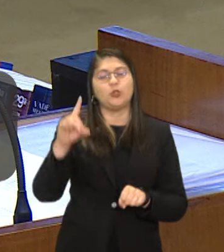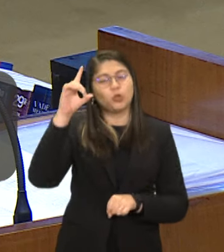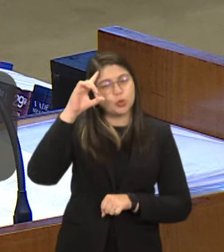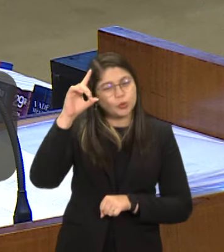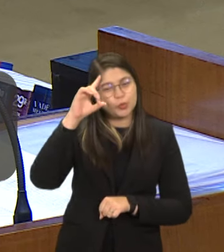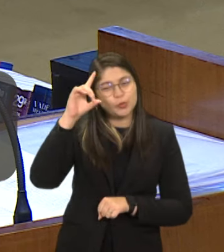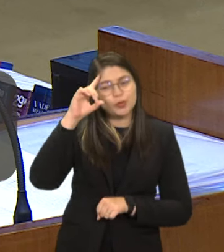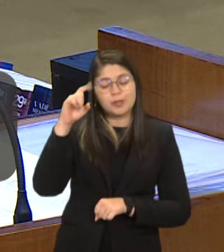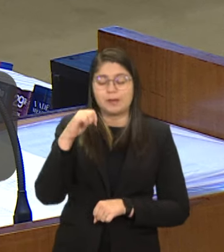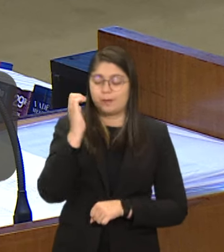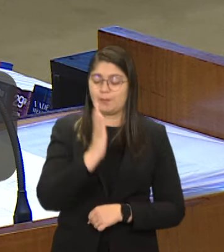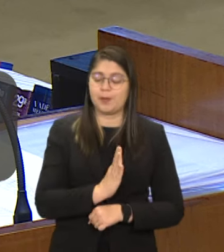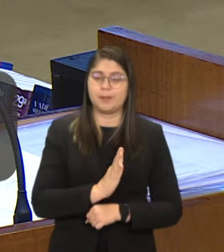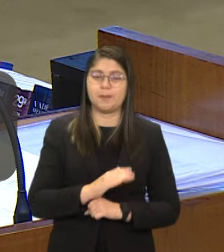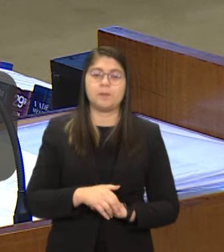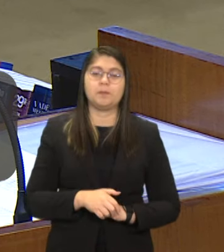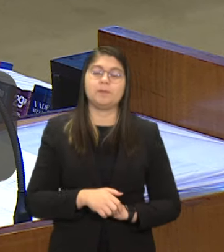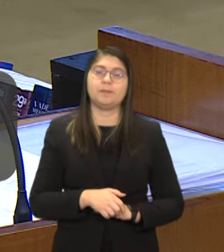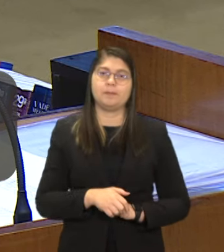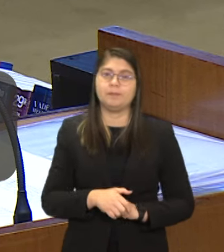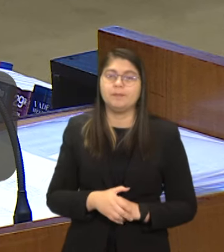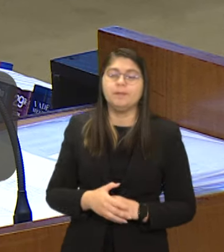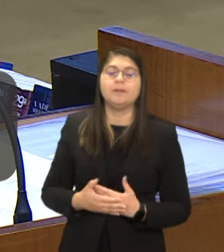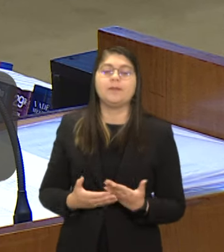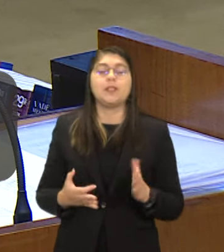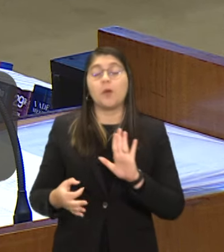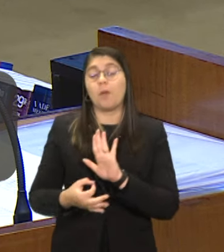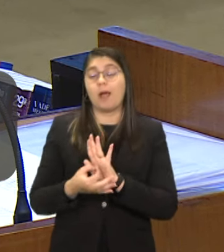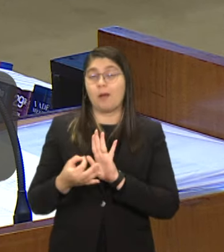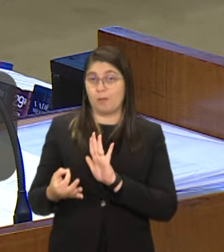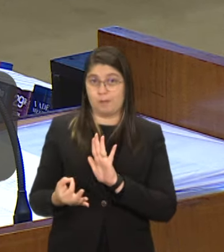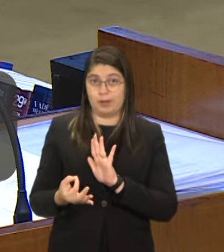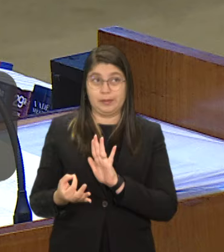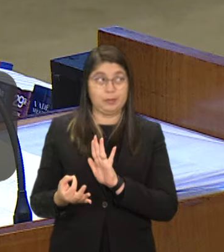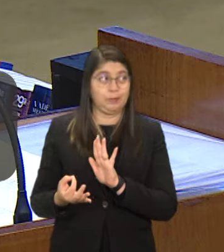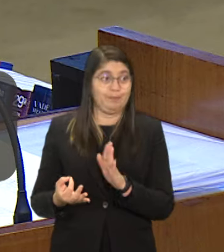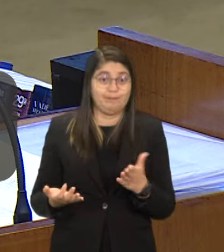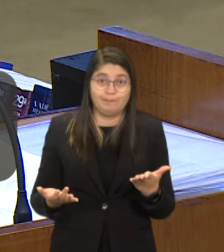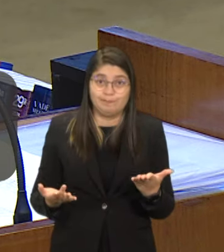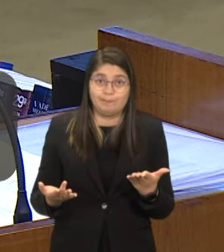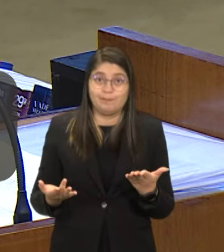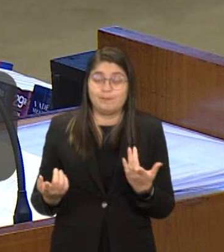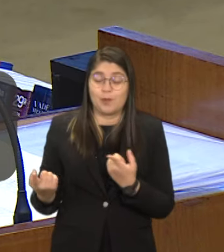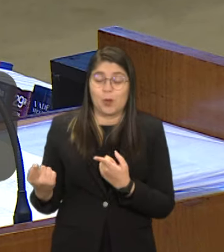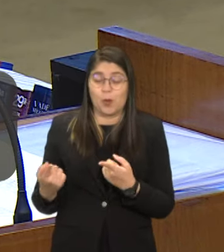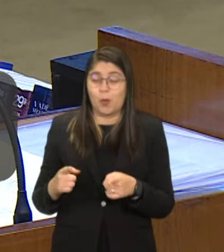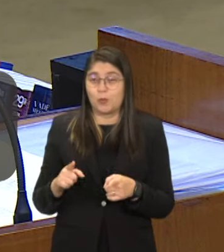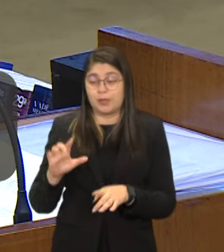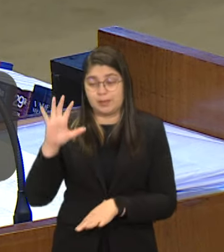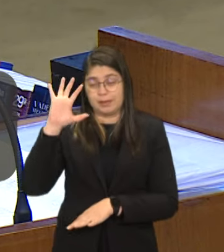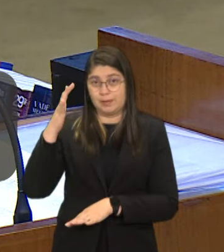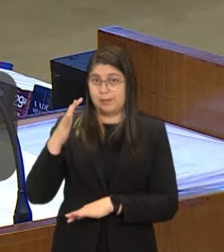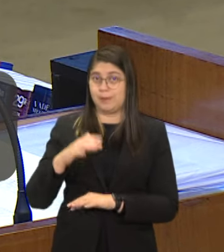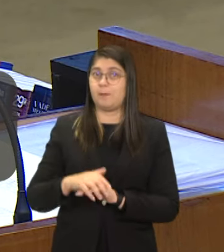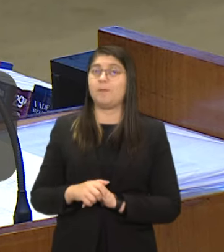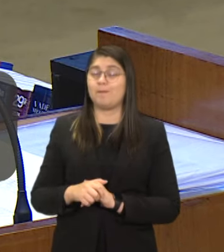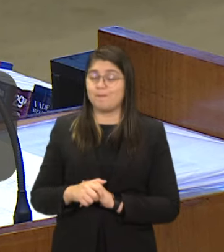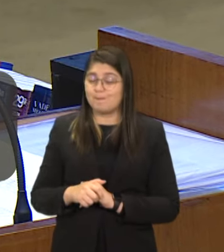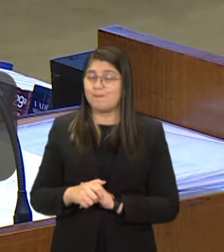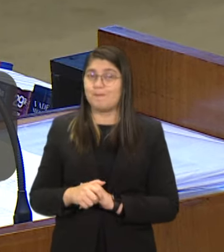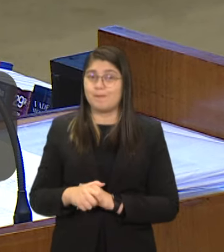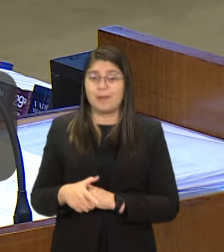no Brasil. E o argumento que é esgrimido contra essa decisão é